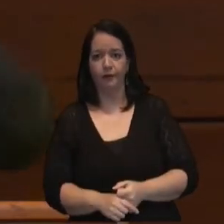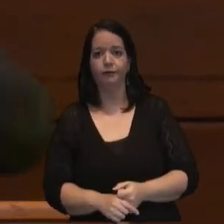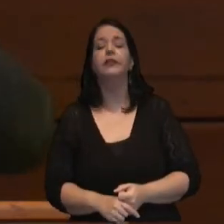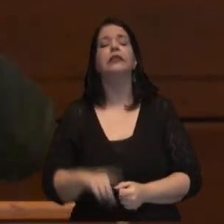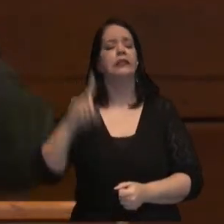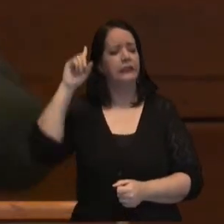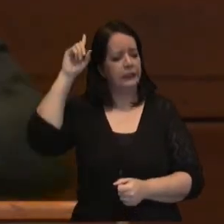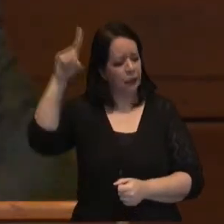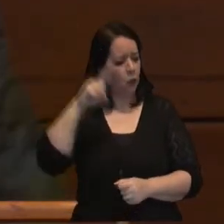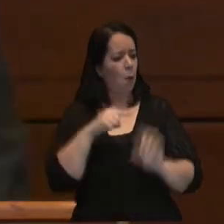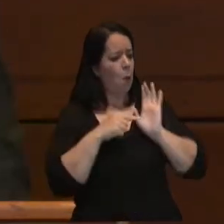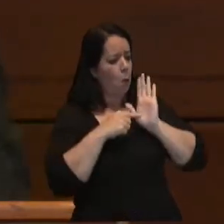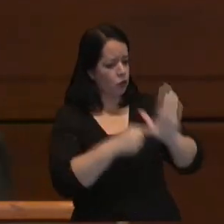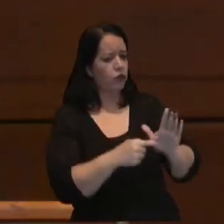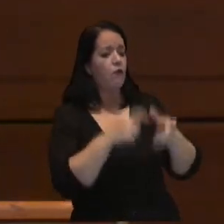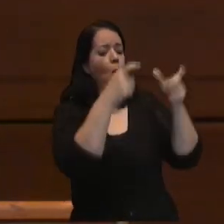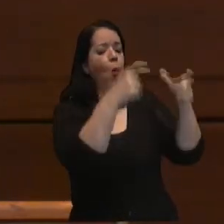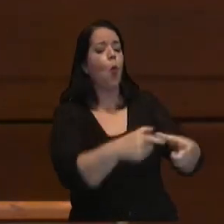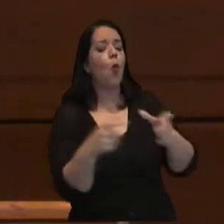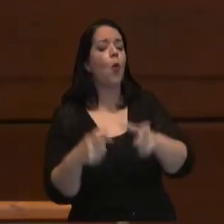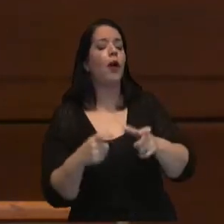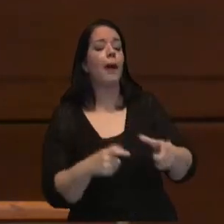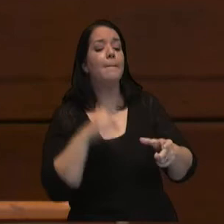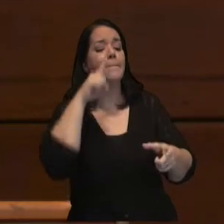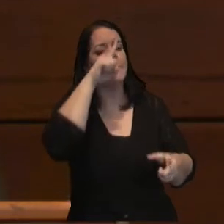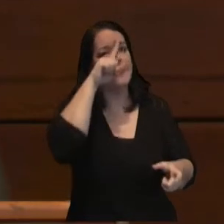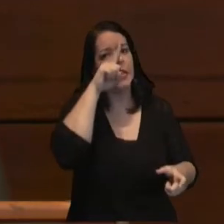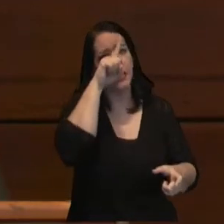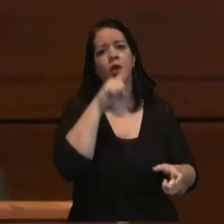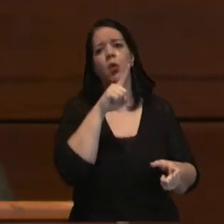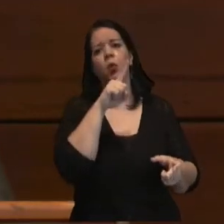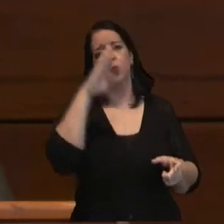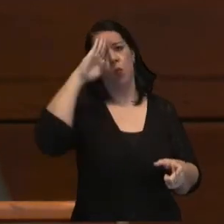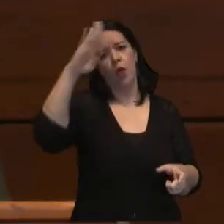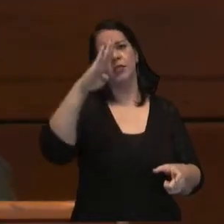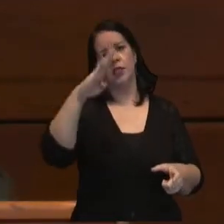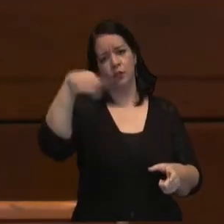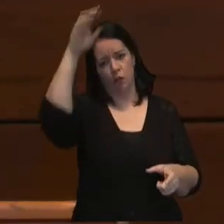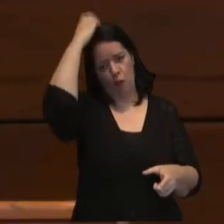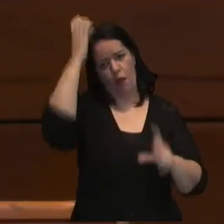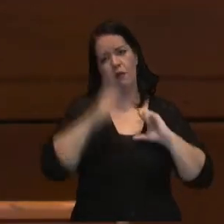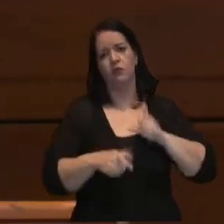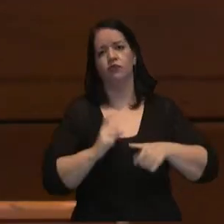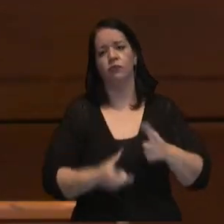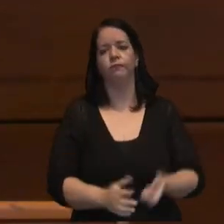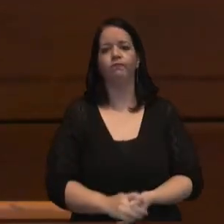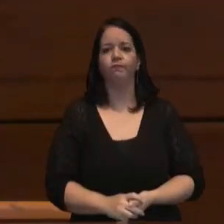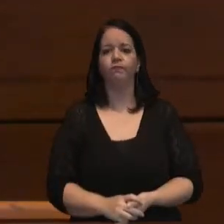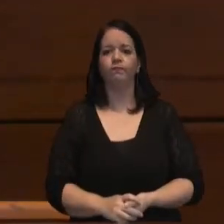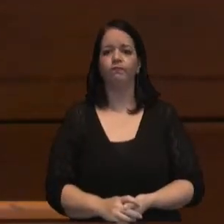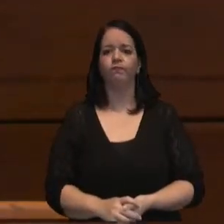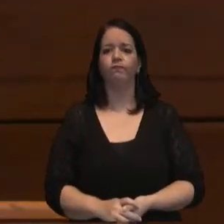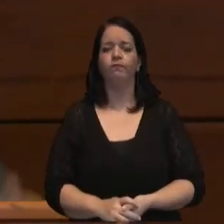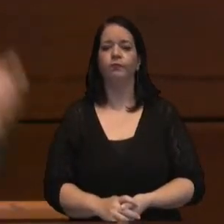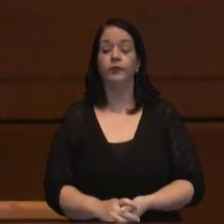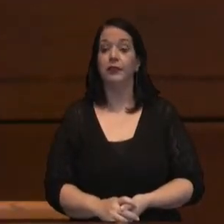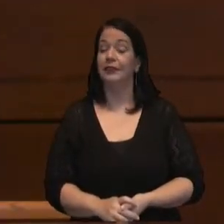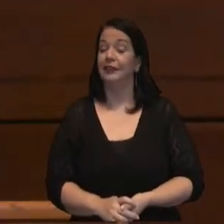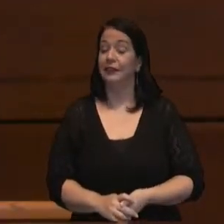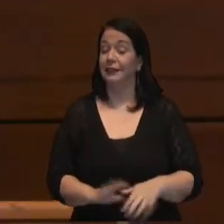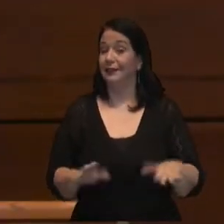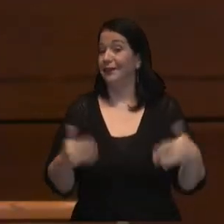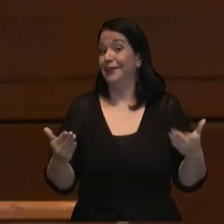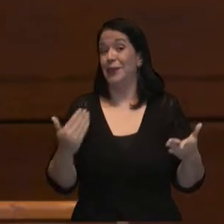contra o povo de Deus. Ah, meus amados irmãos, como é maravilhoso termos